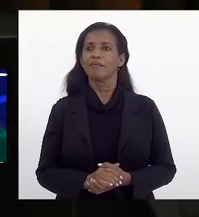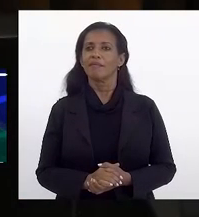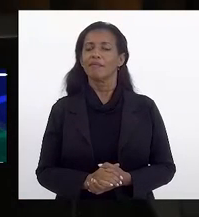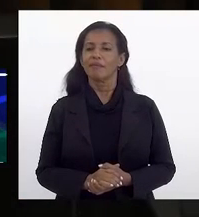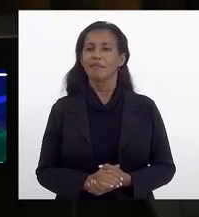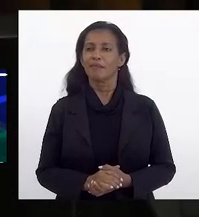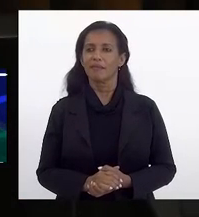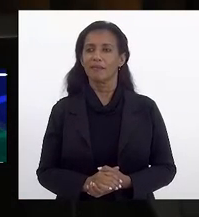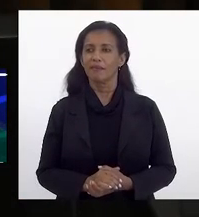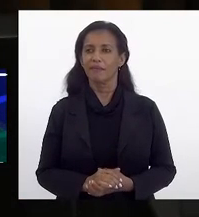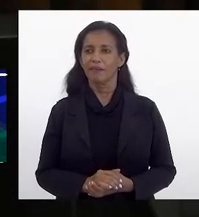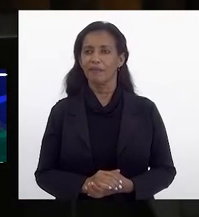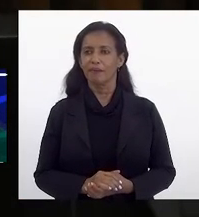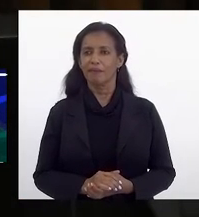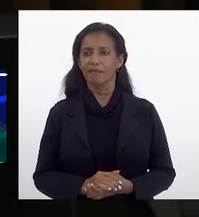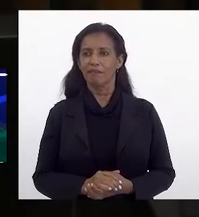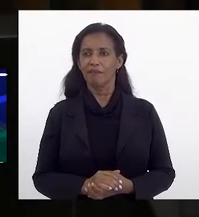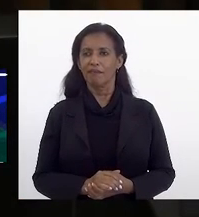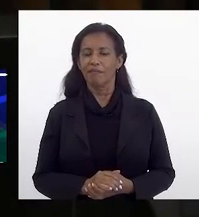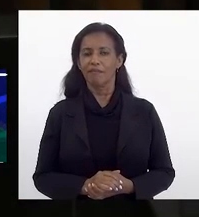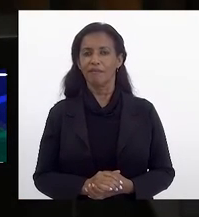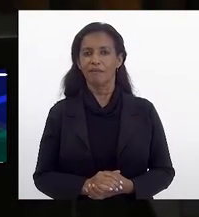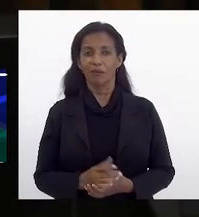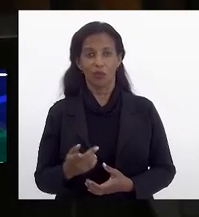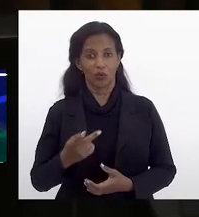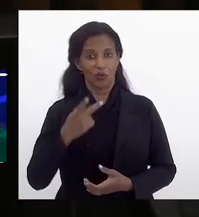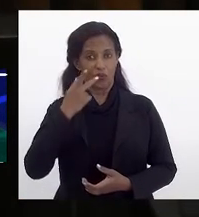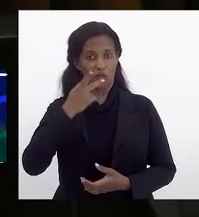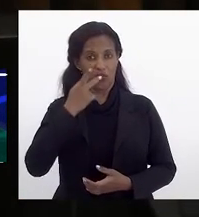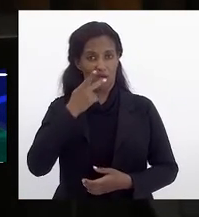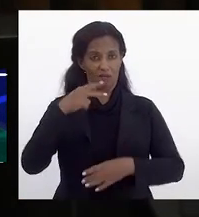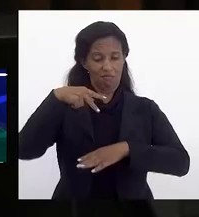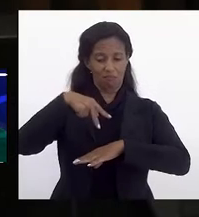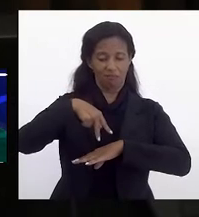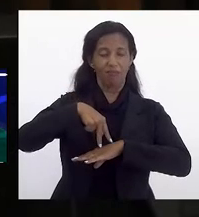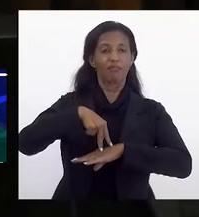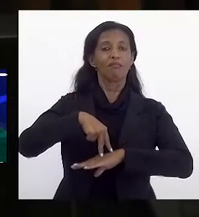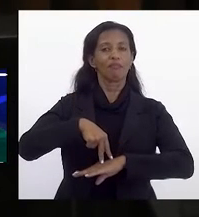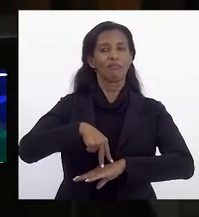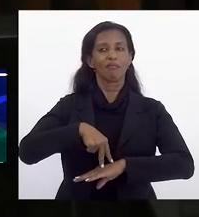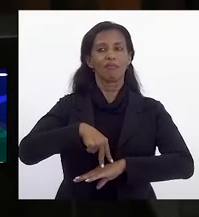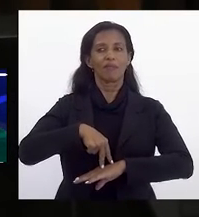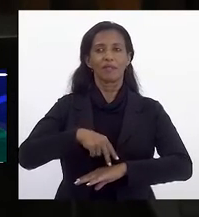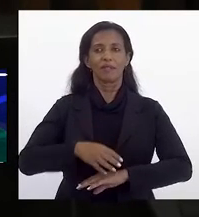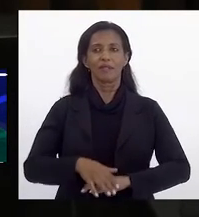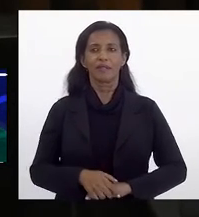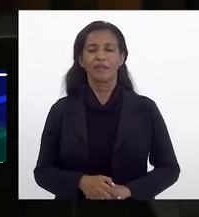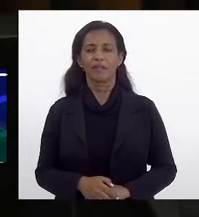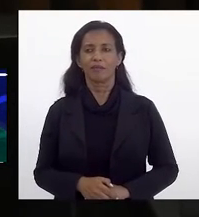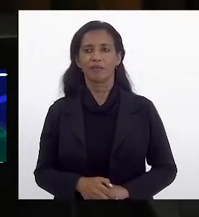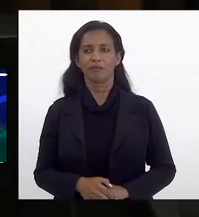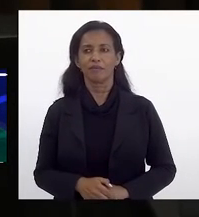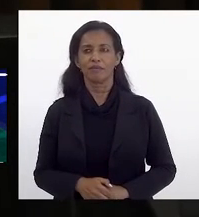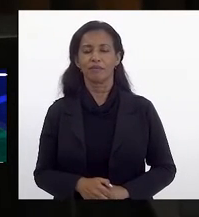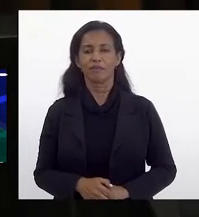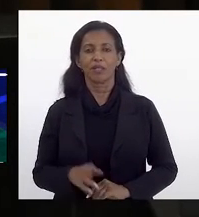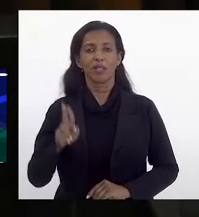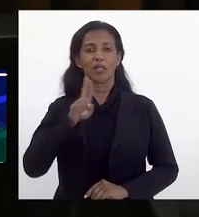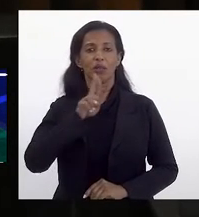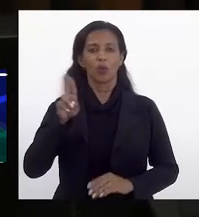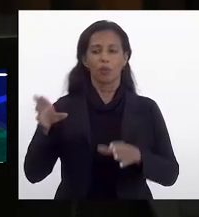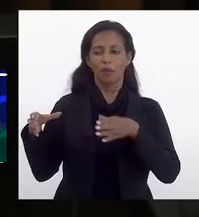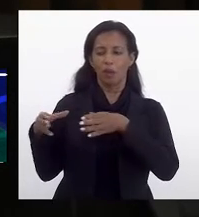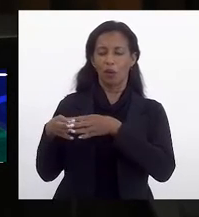que estou usando aqui a palavra no expediente final, em nome da Comissão